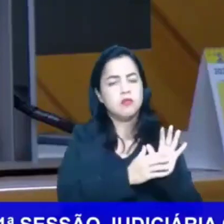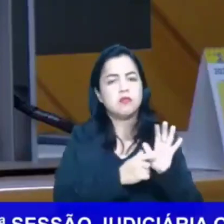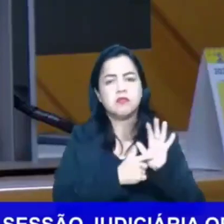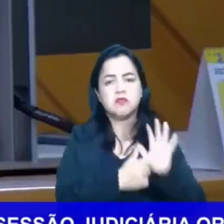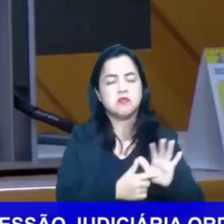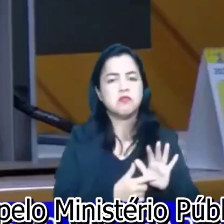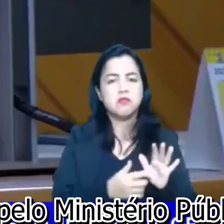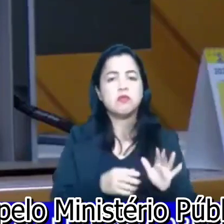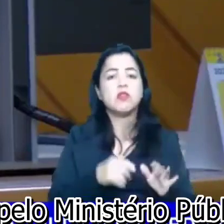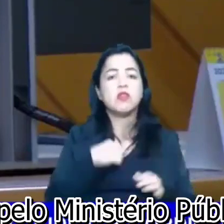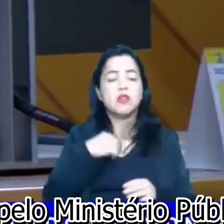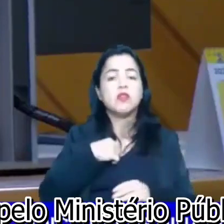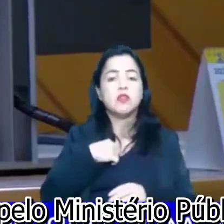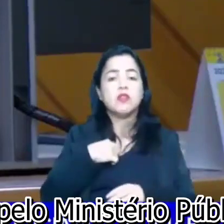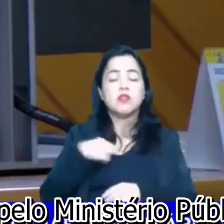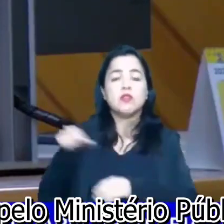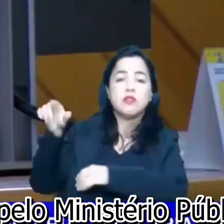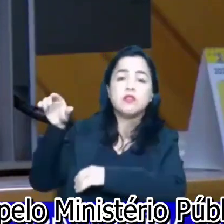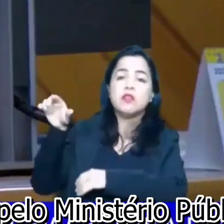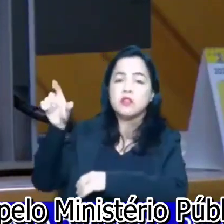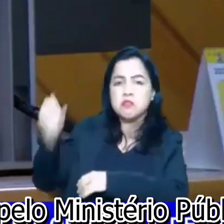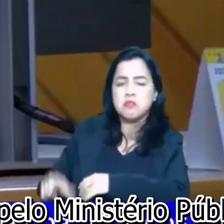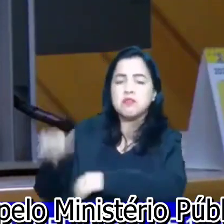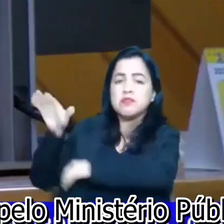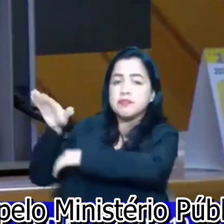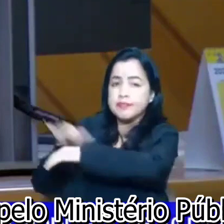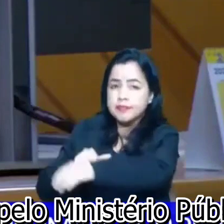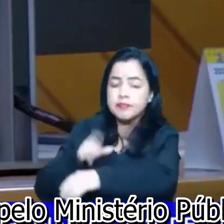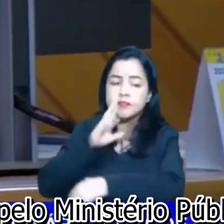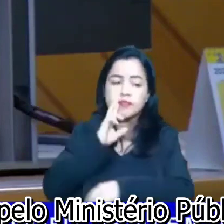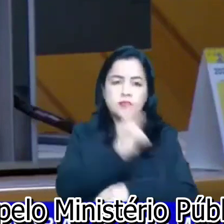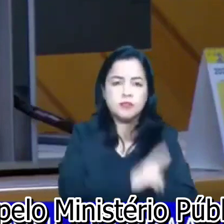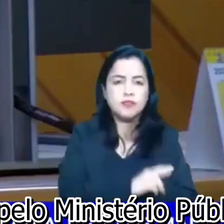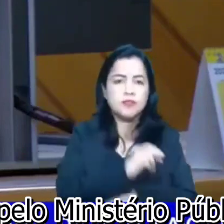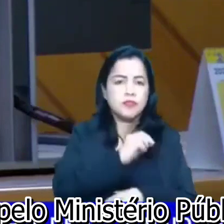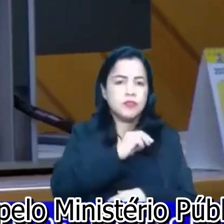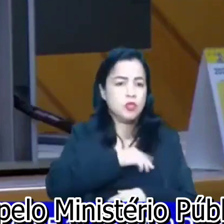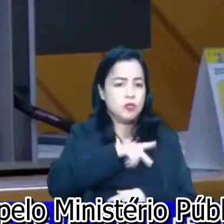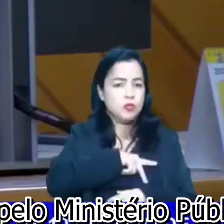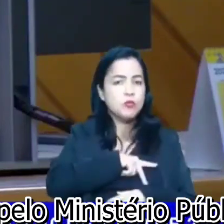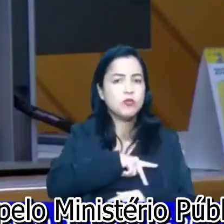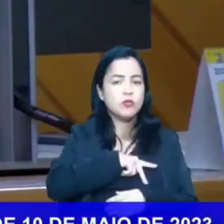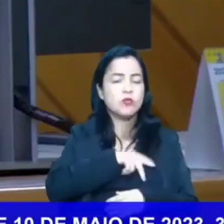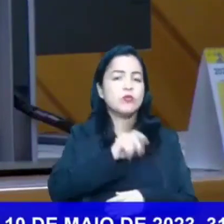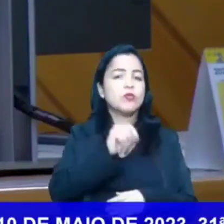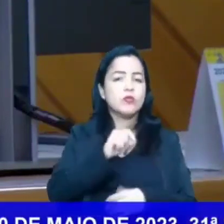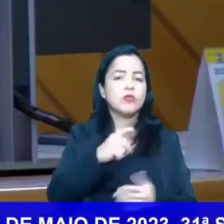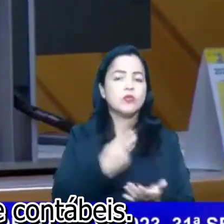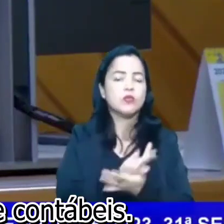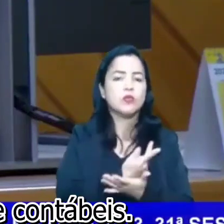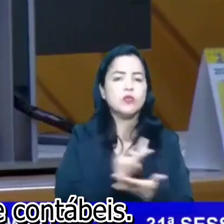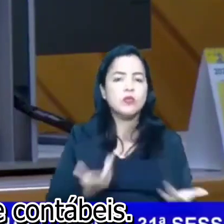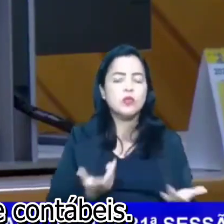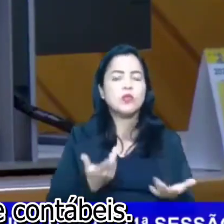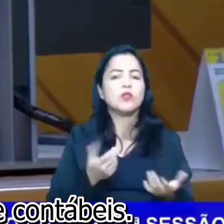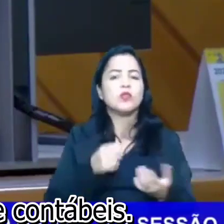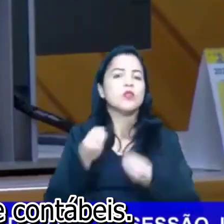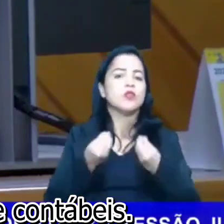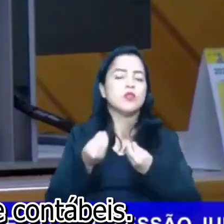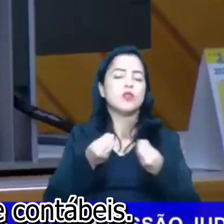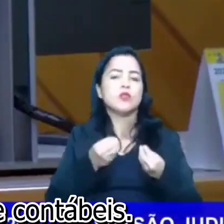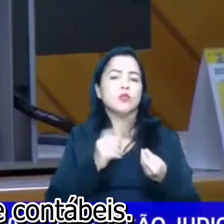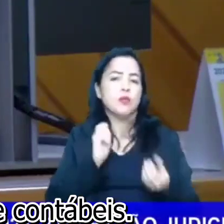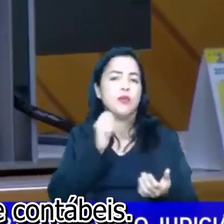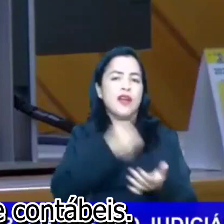O prestador foi intimado para sanar a irregularidade indicada pelo Ministério Público, referente aos gastos com serviços advocatícios